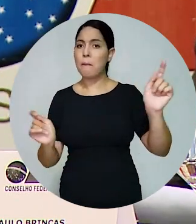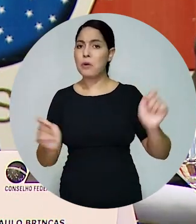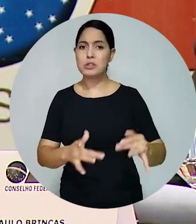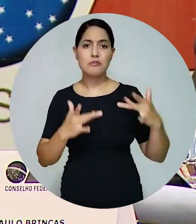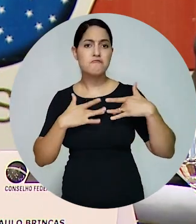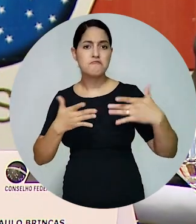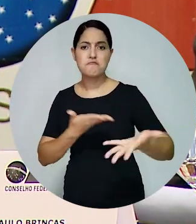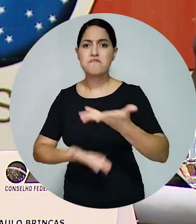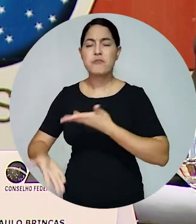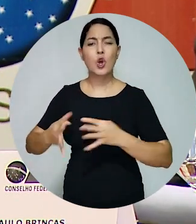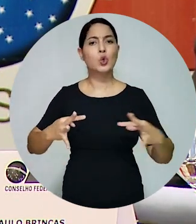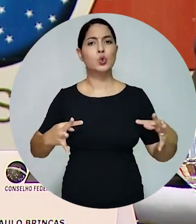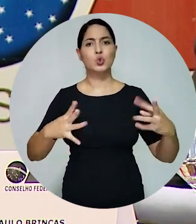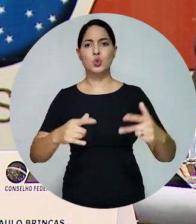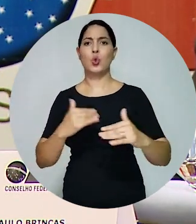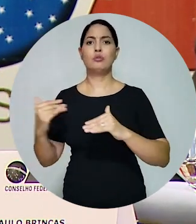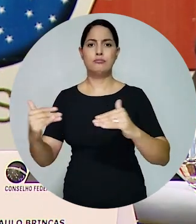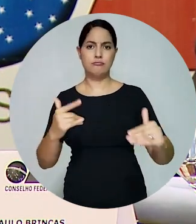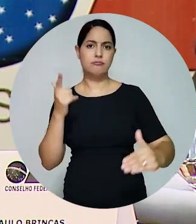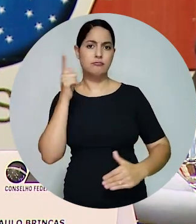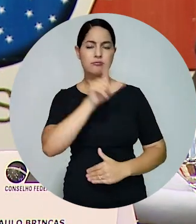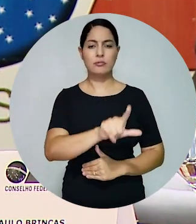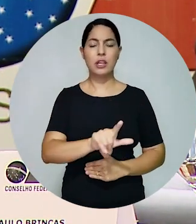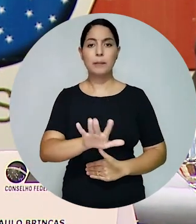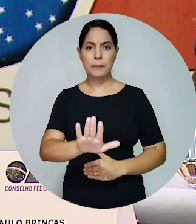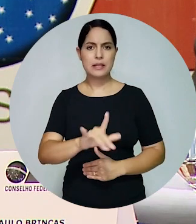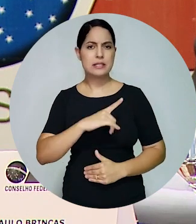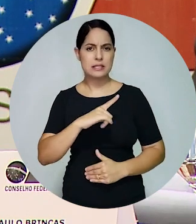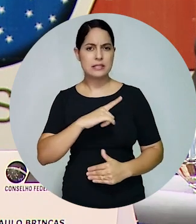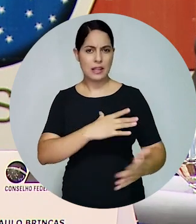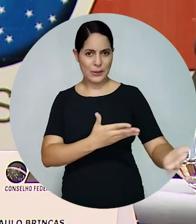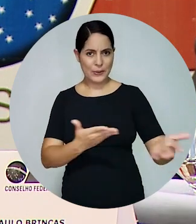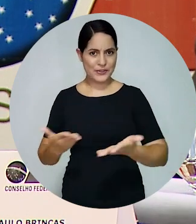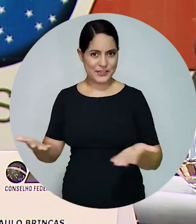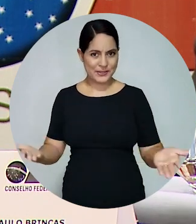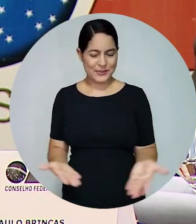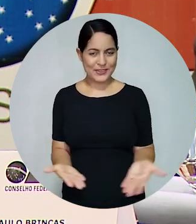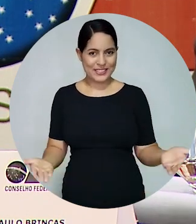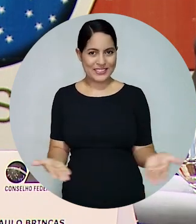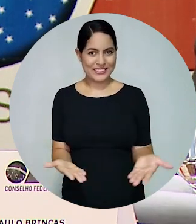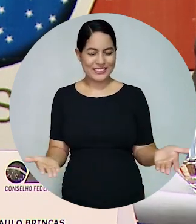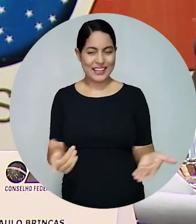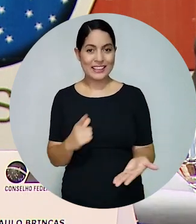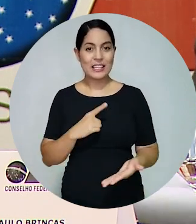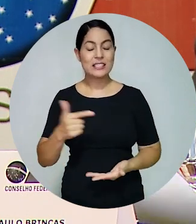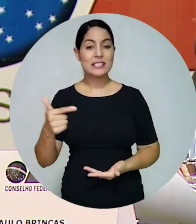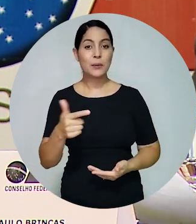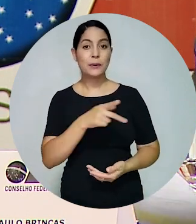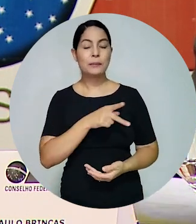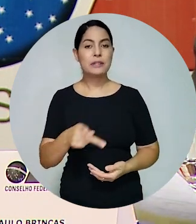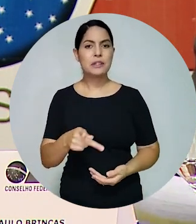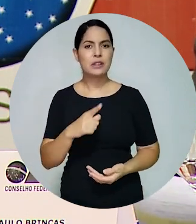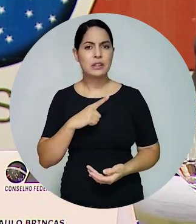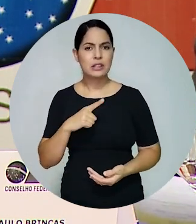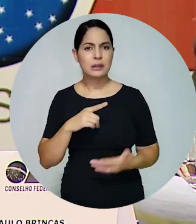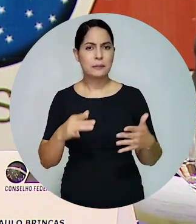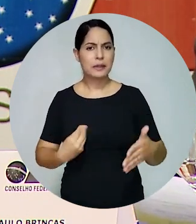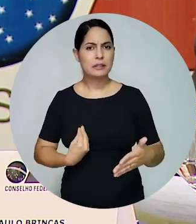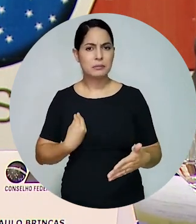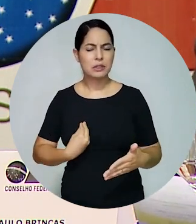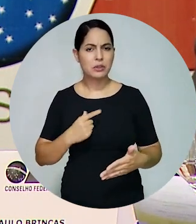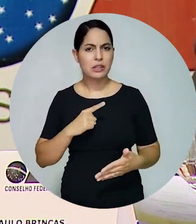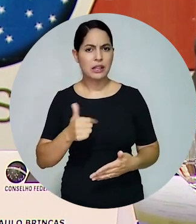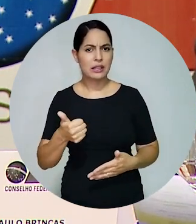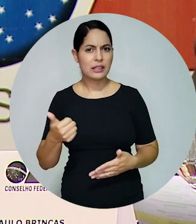Federal e em muitas das seccionais, à disposição de todas elas. Inclusive nós temos hoje, e aqui convido